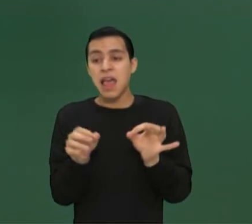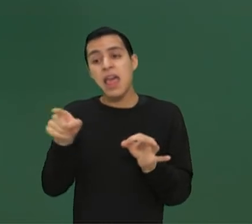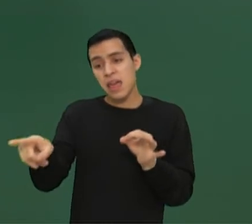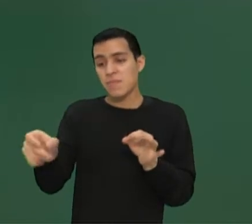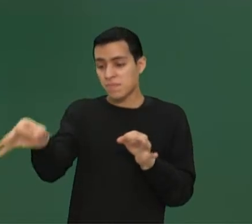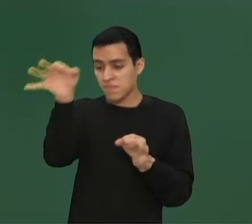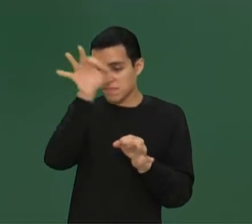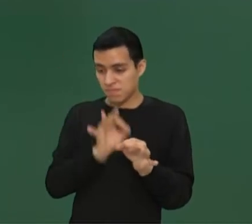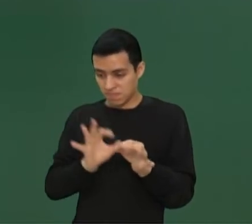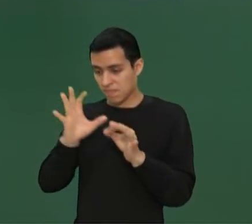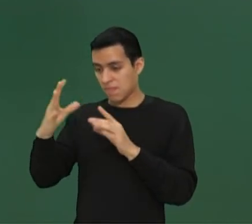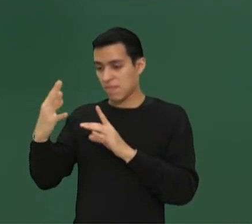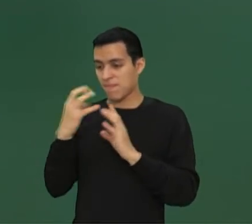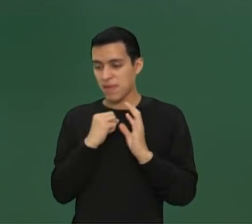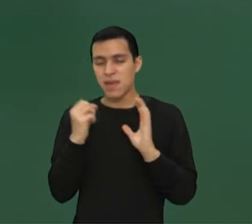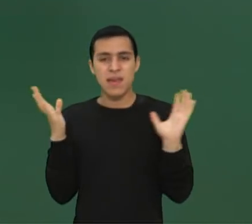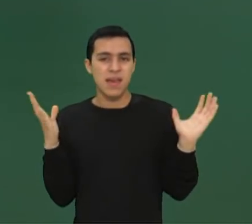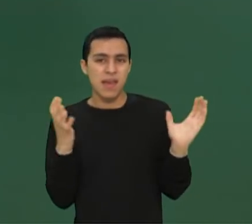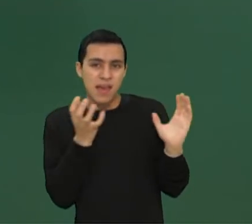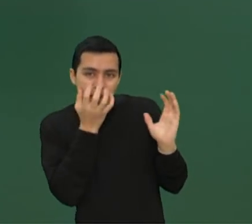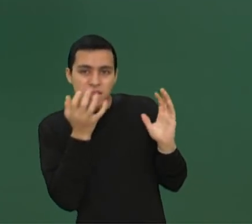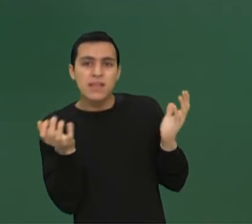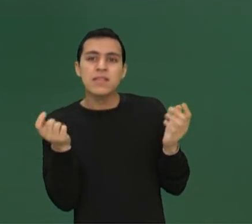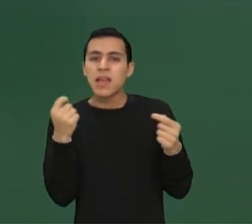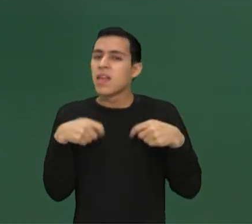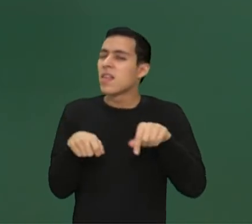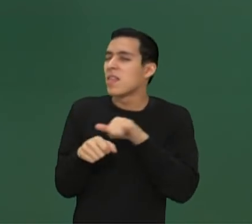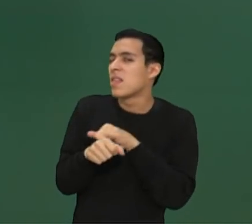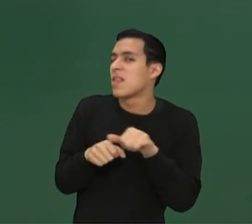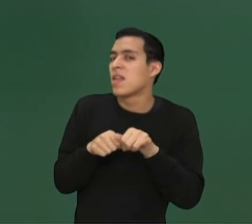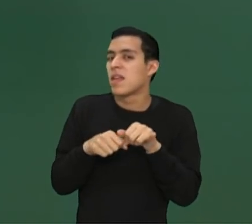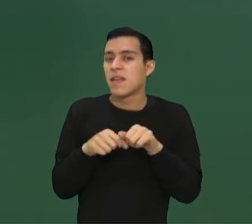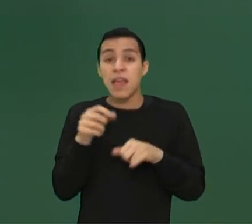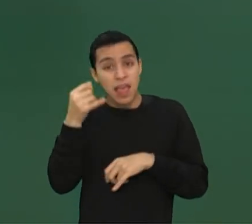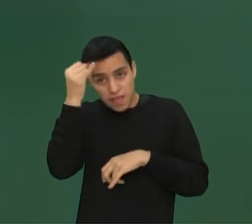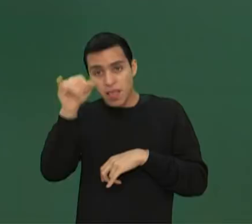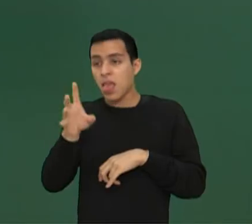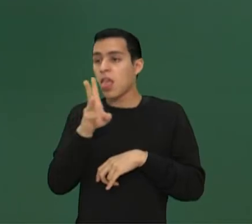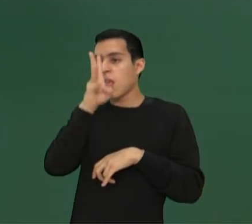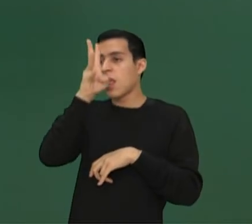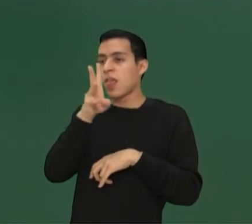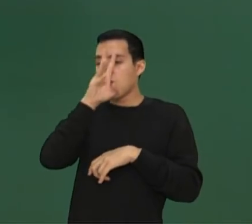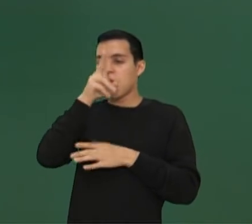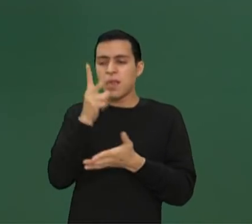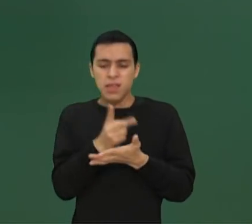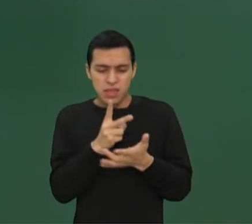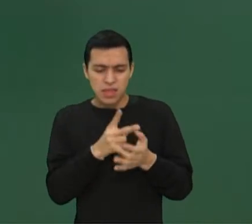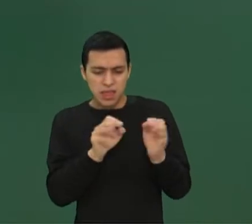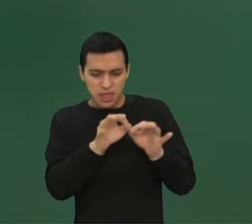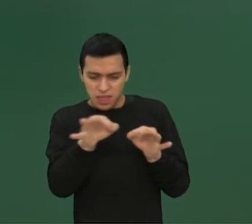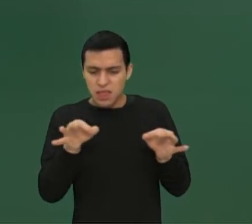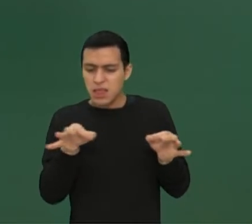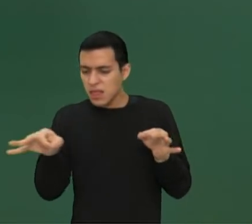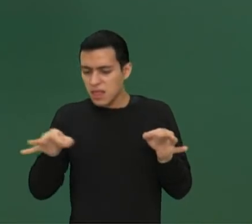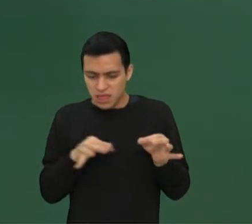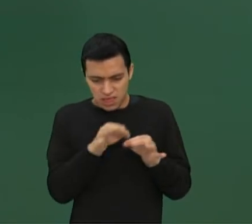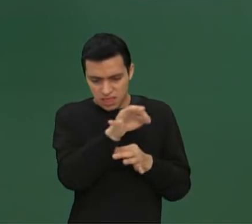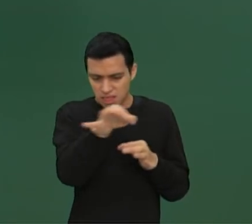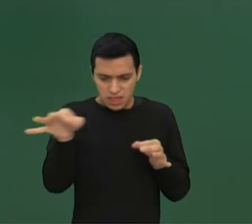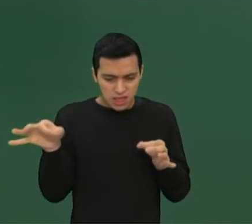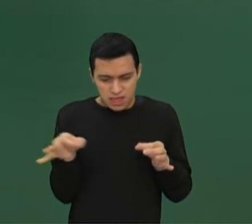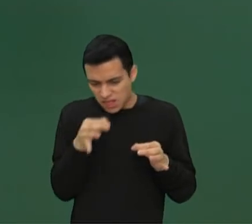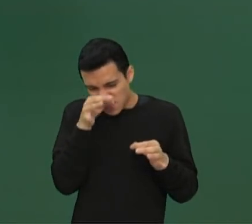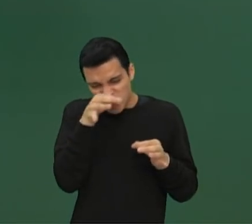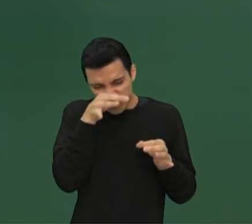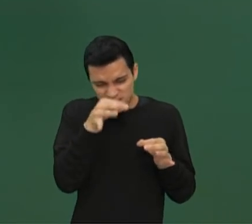você. Então, tem que tomar cuidado para não cair numa armadilha, né? Senão a onça fica andando só ali naquele pedaço quadrado maior ali, fica